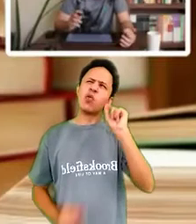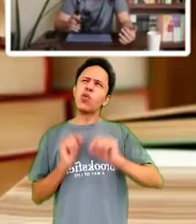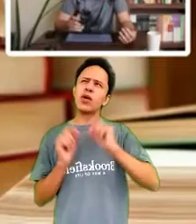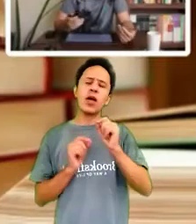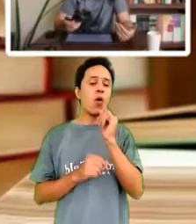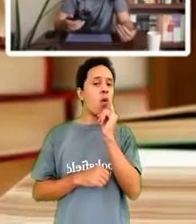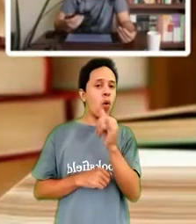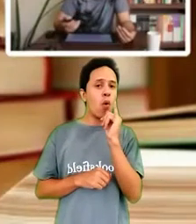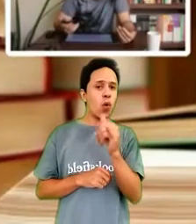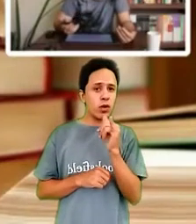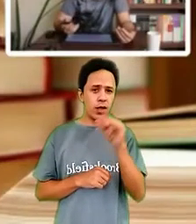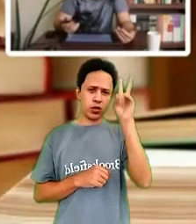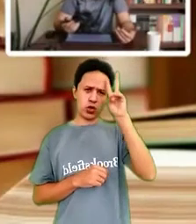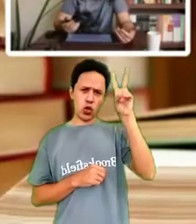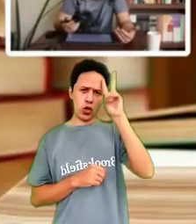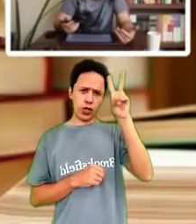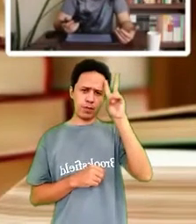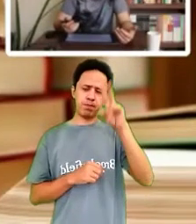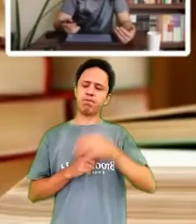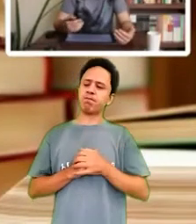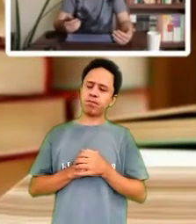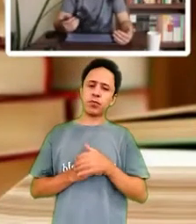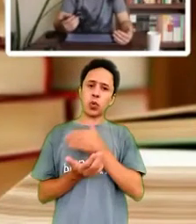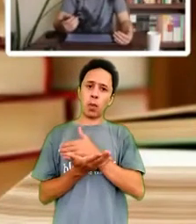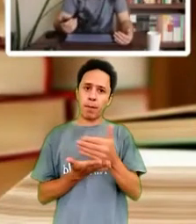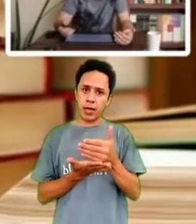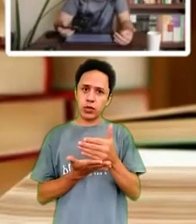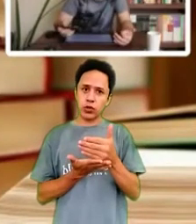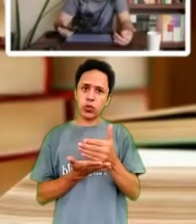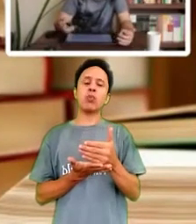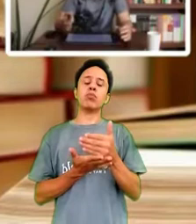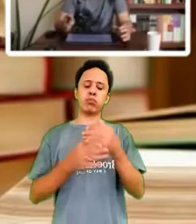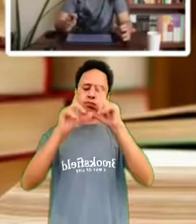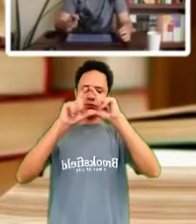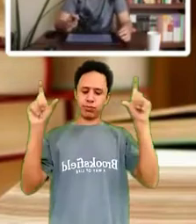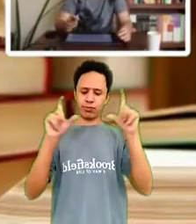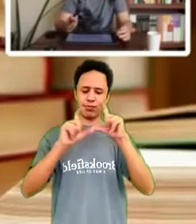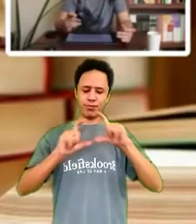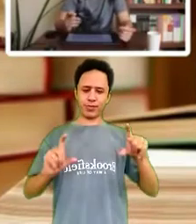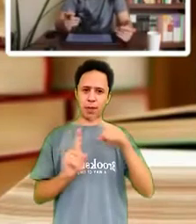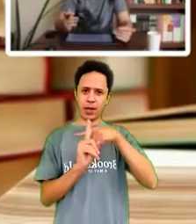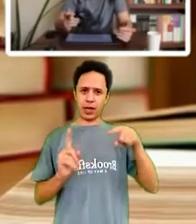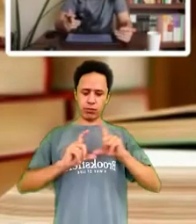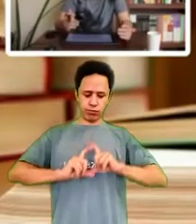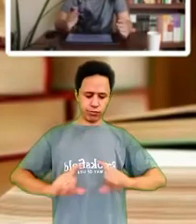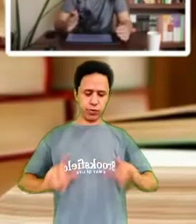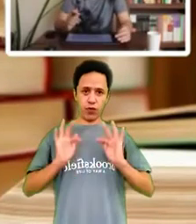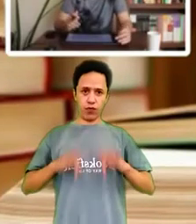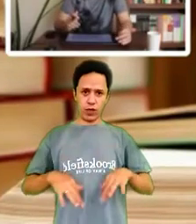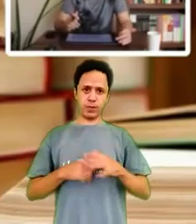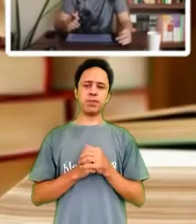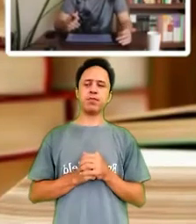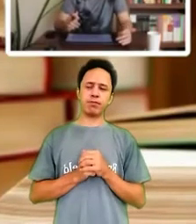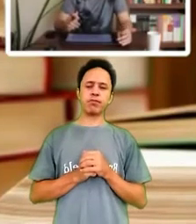a ideia de contar uma história, certo? Com início, meio e fim. Tal como vocês aprenderam lá nos anos iniciais,